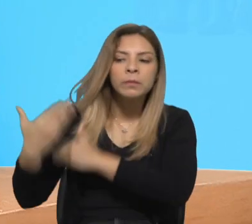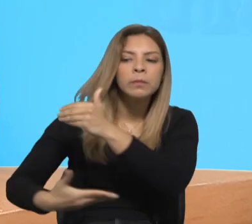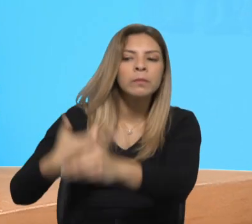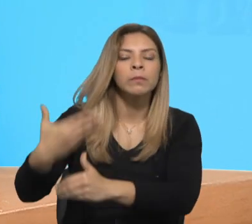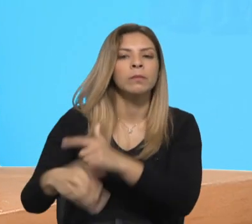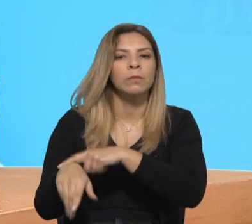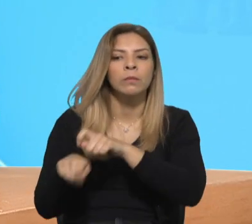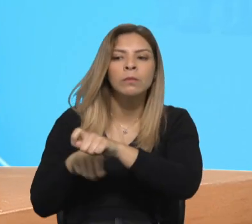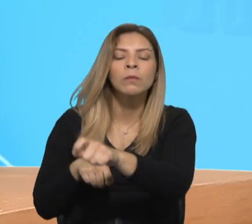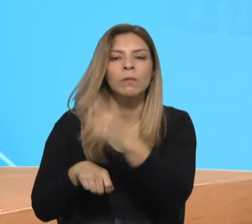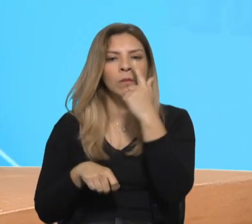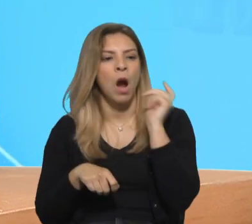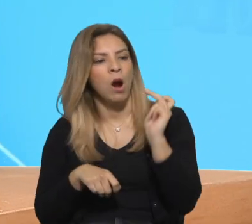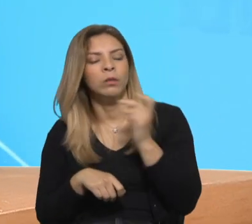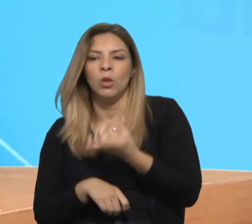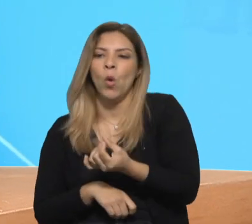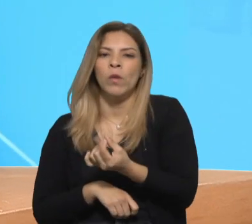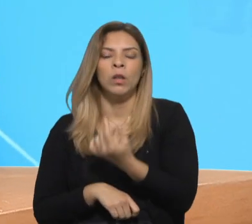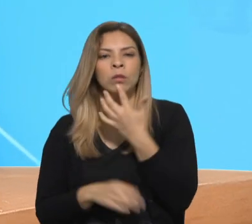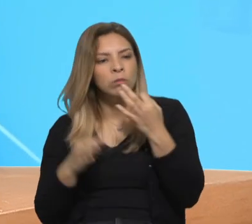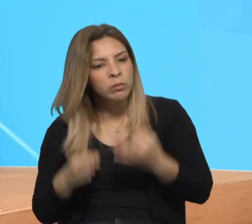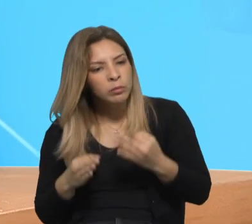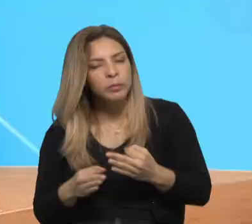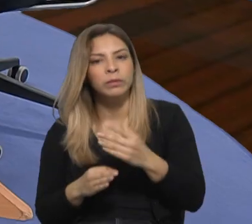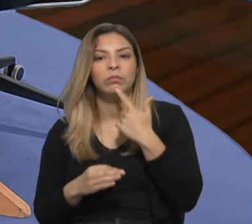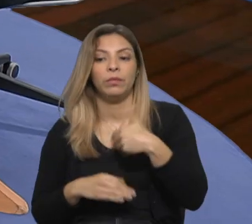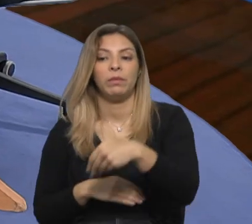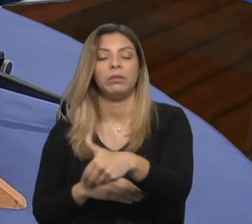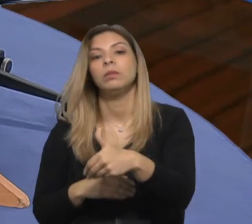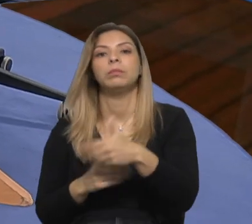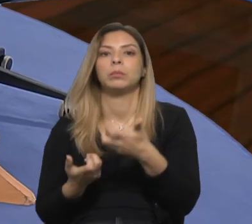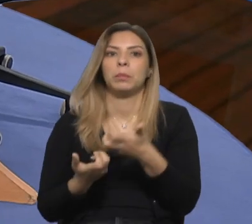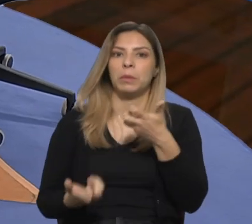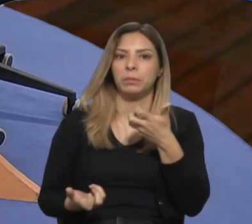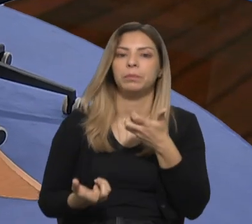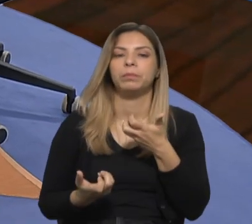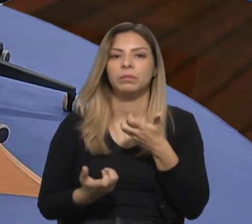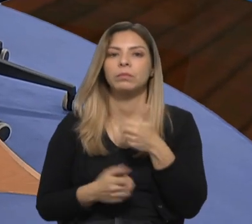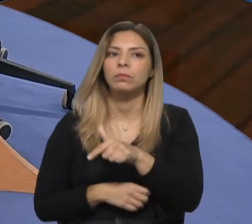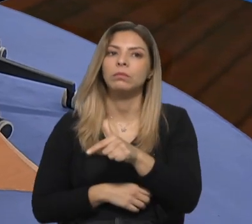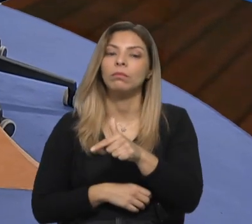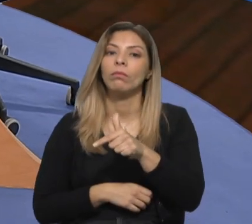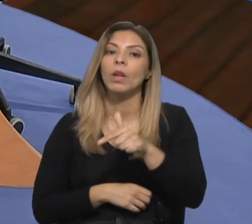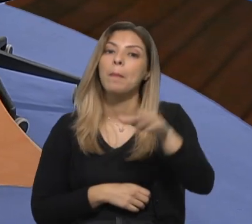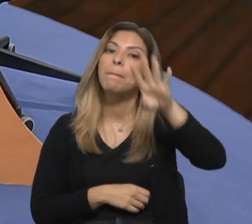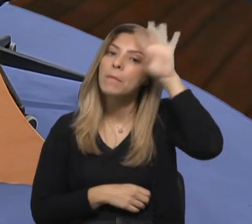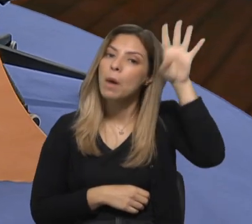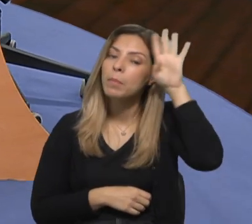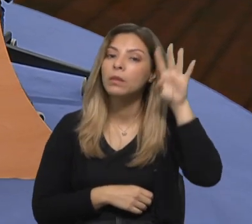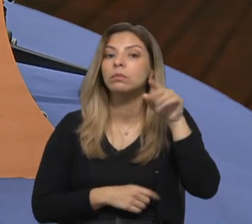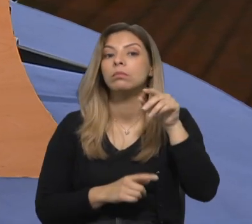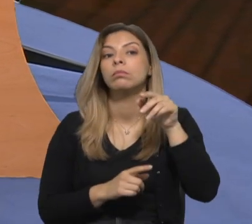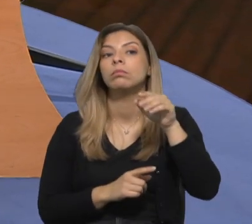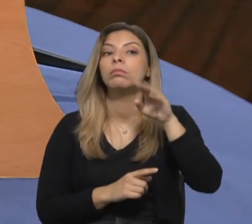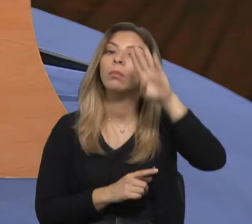destes 90 anos que estão prestes a celebrar. O Papa Francisco é a concretização disso